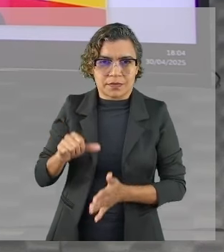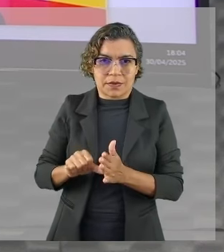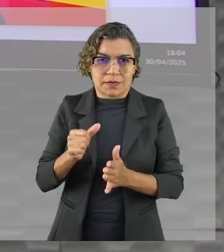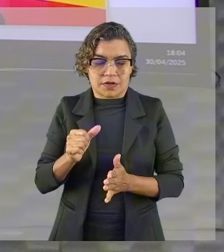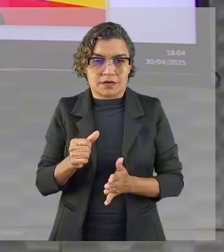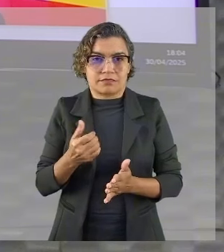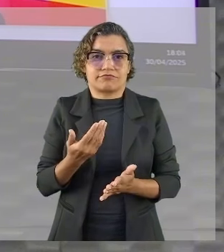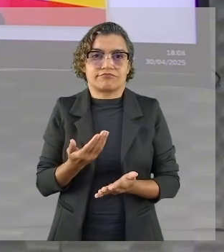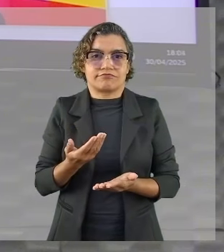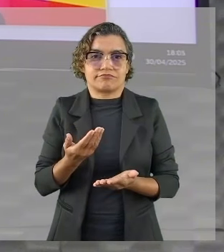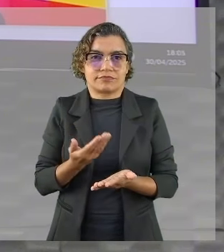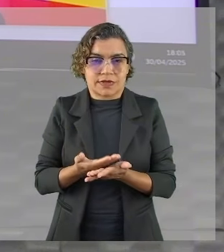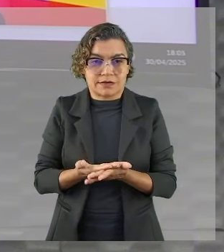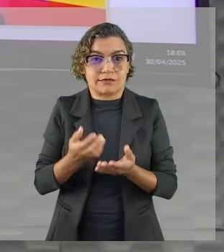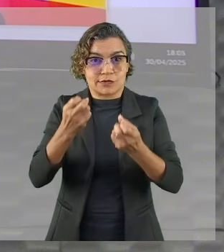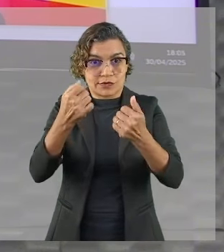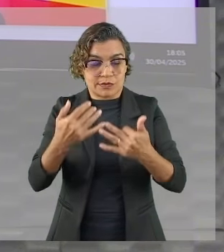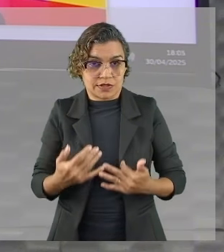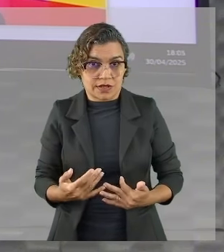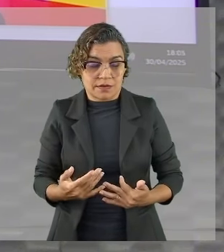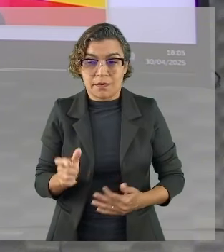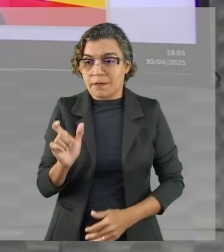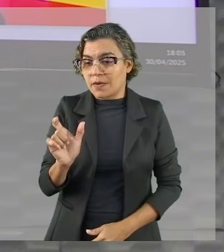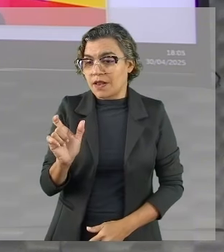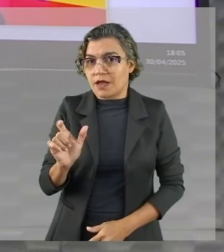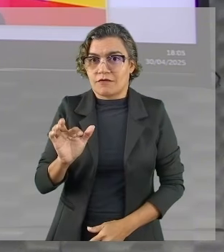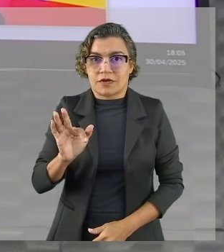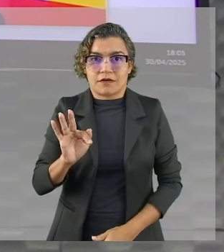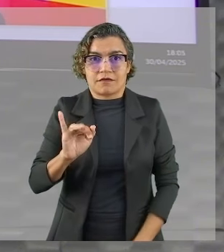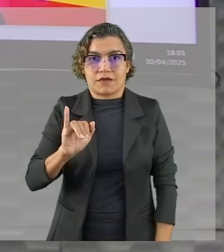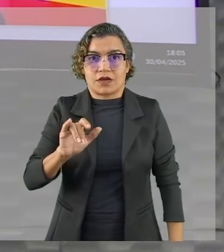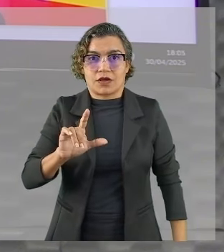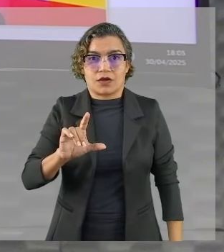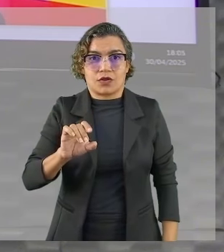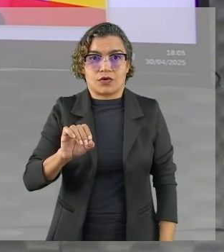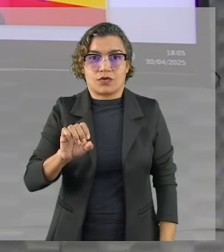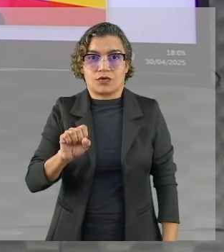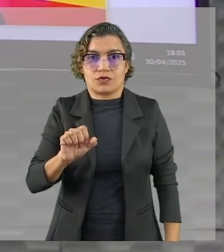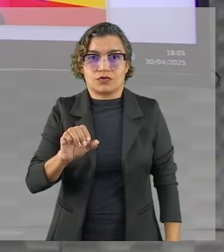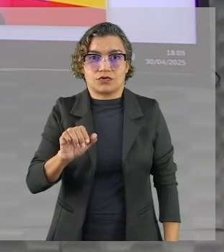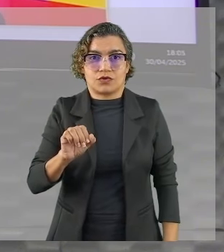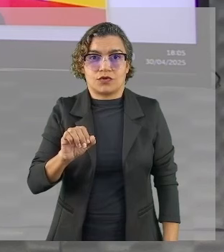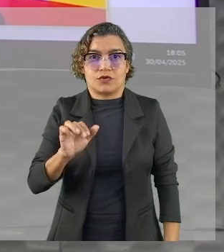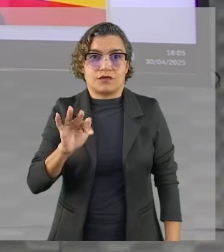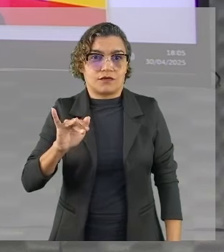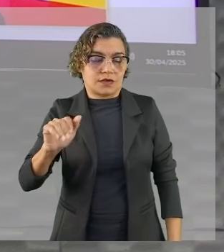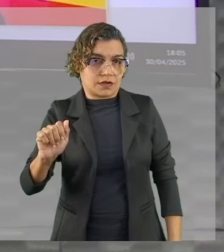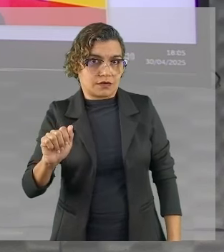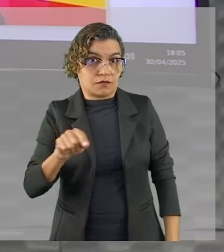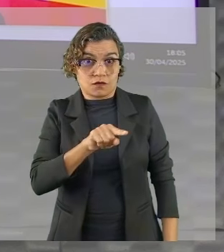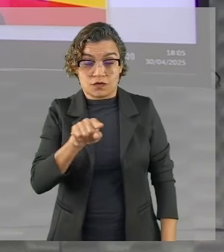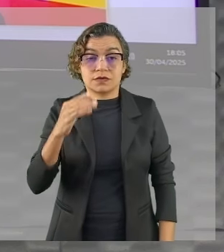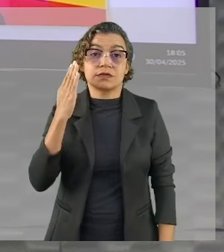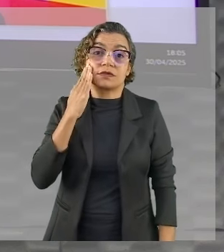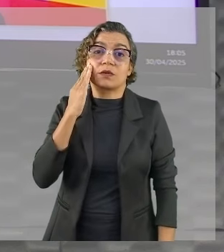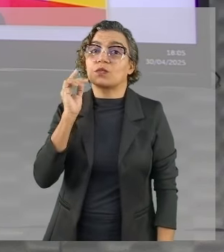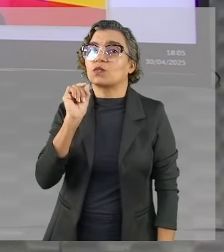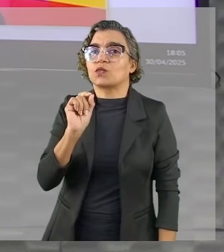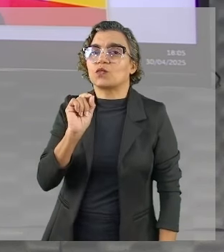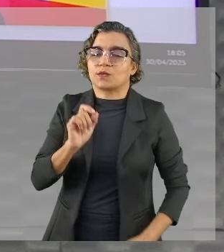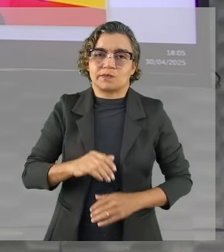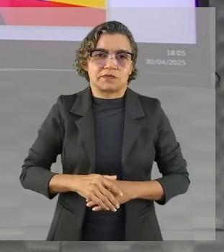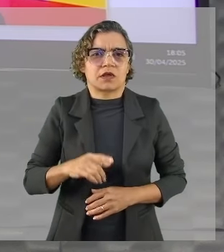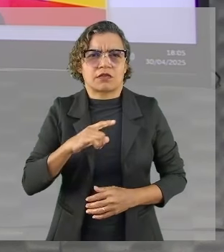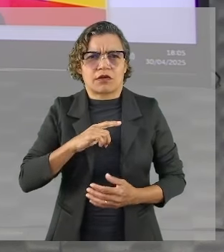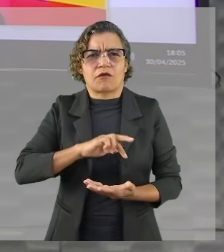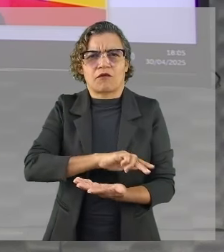falamos a respeito da palavra filosofia, né, da atitude filosófica. E, como vocês sabem, a gente tem